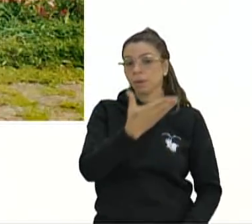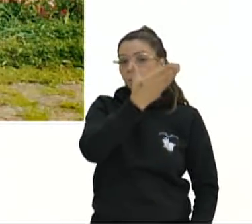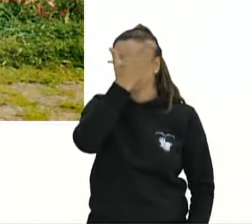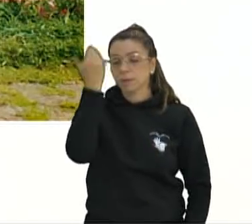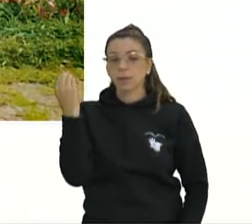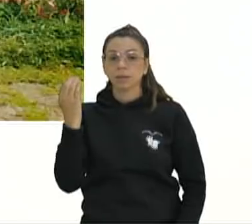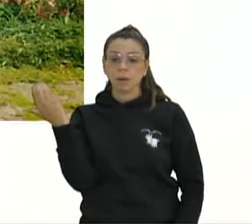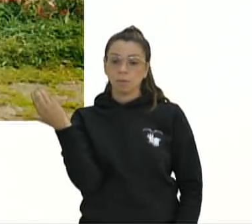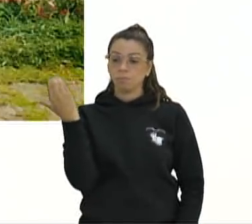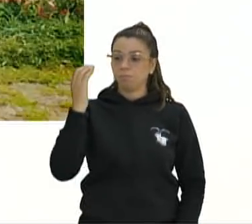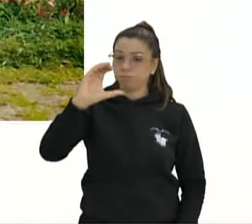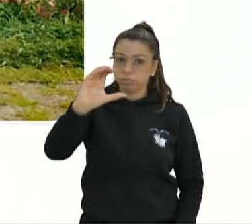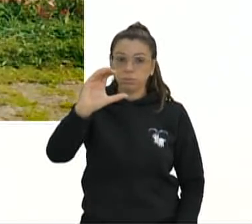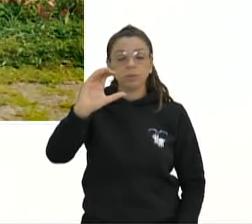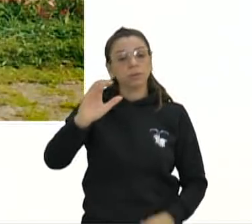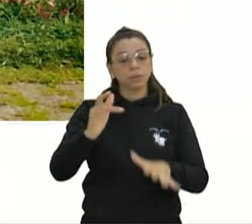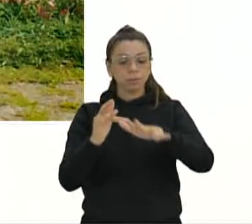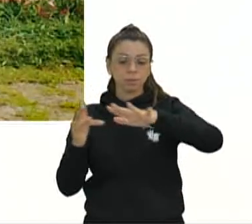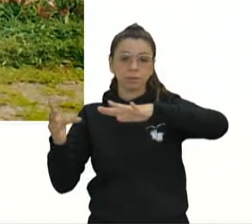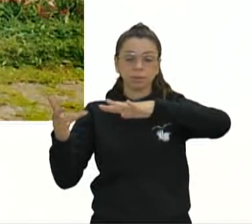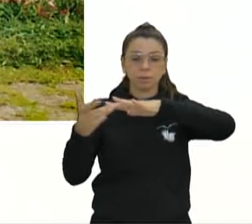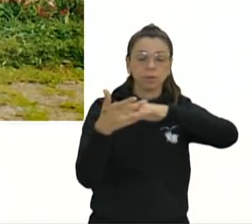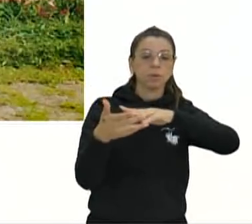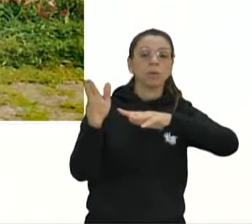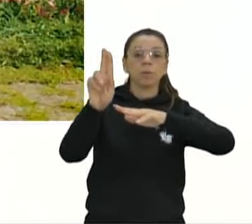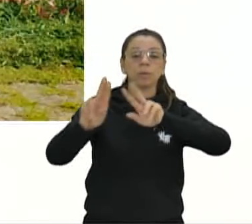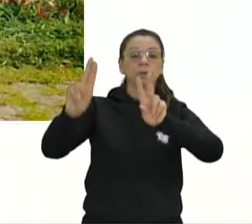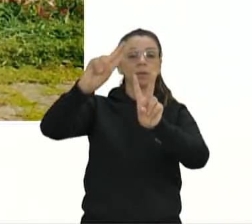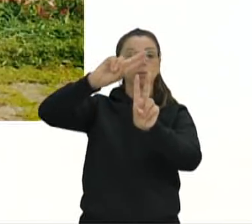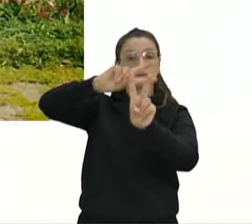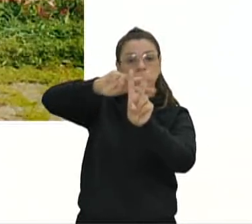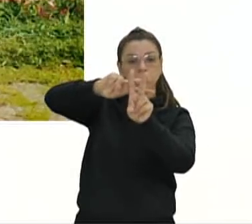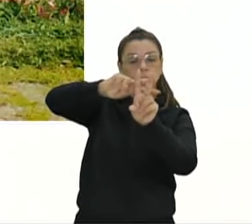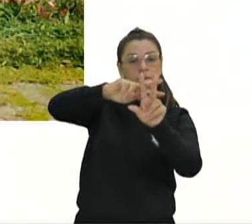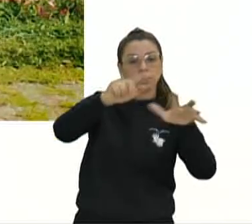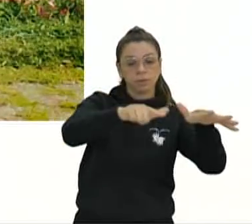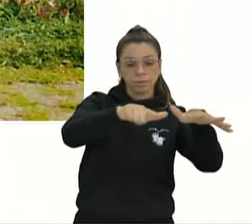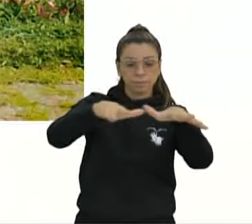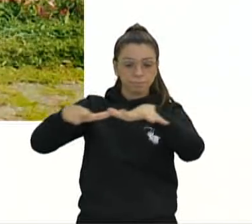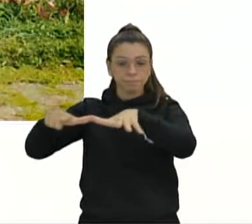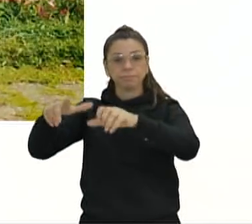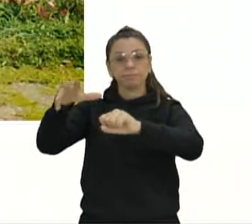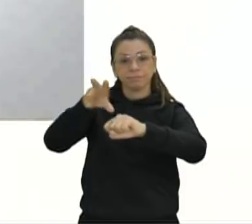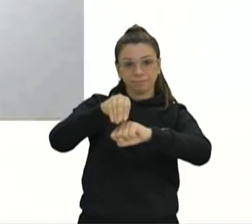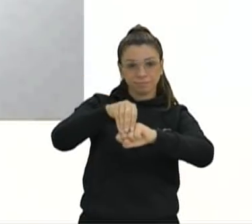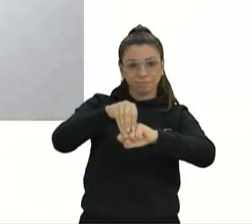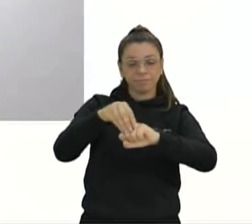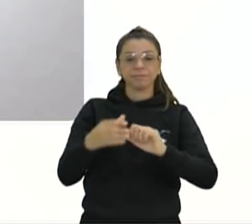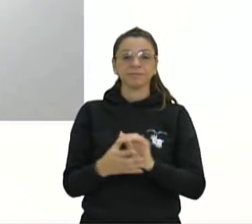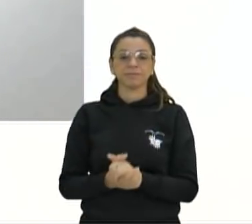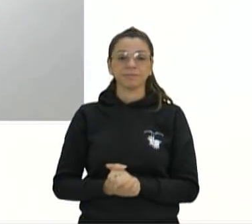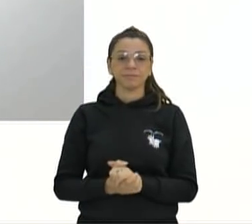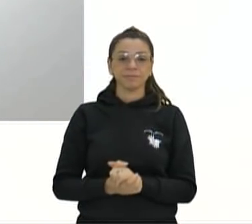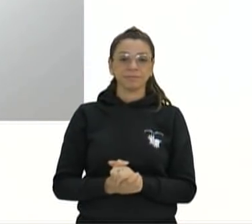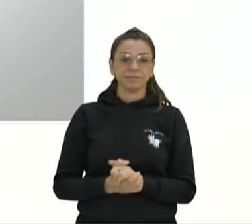esqueça de postá-las nas suas redes sociais usando o hashtag Semana do Conhecimento.